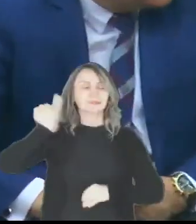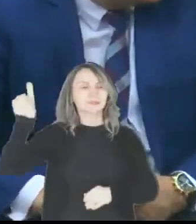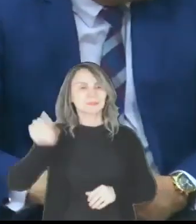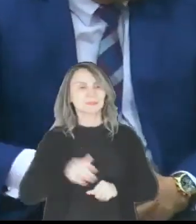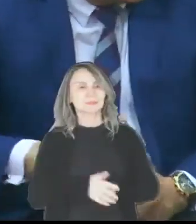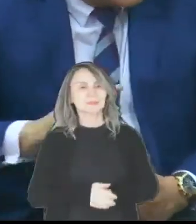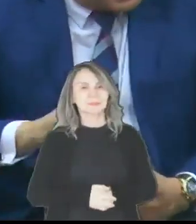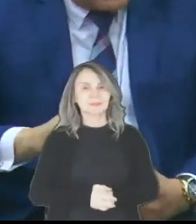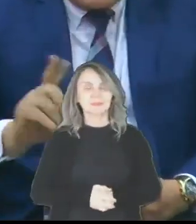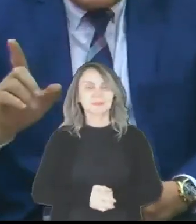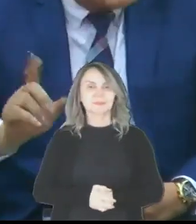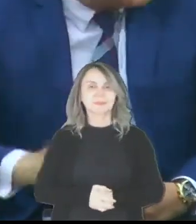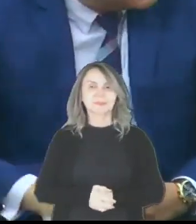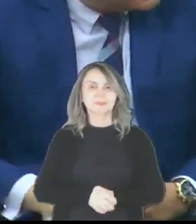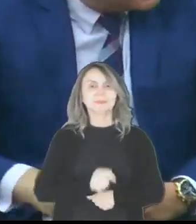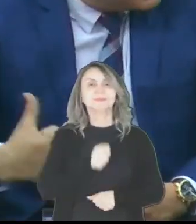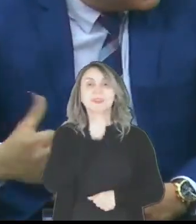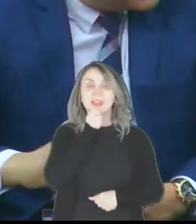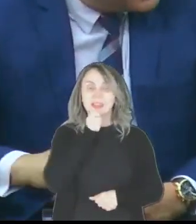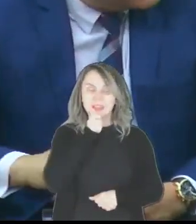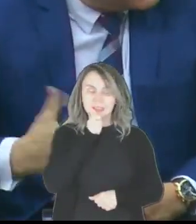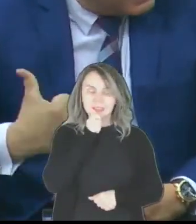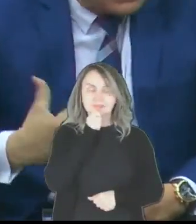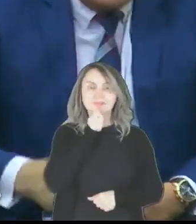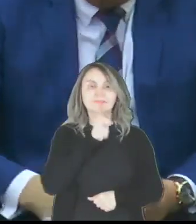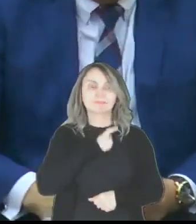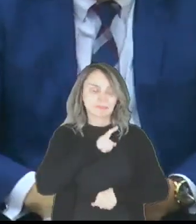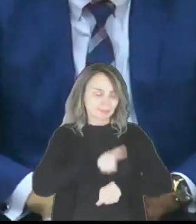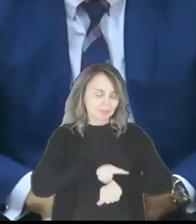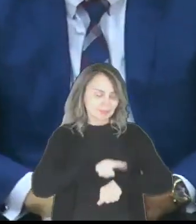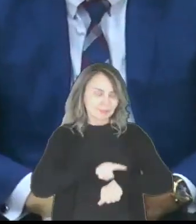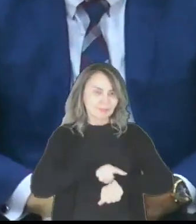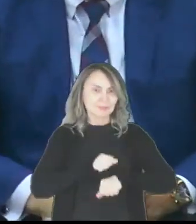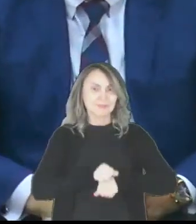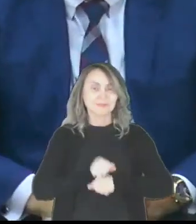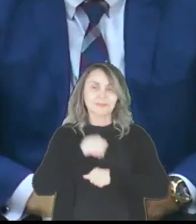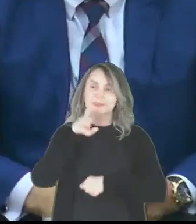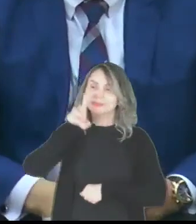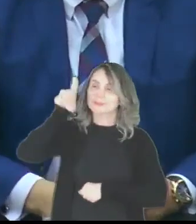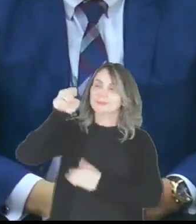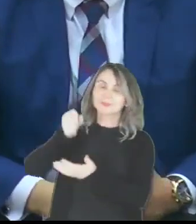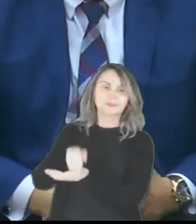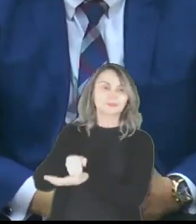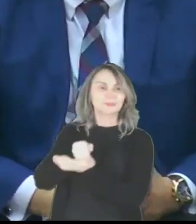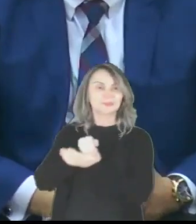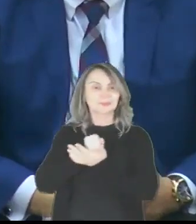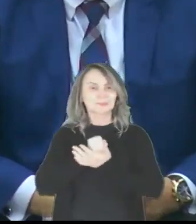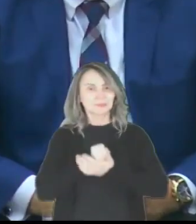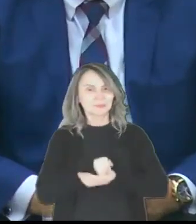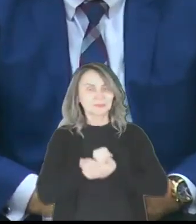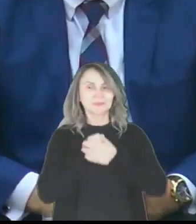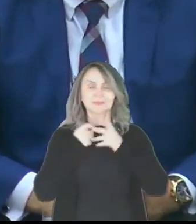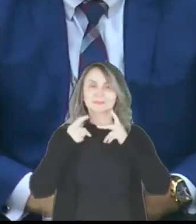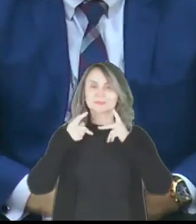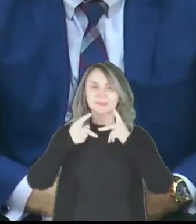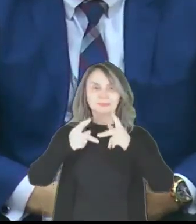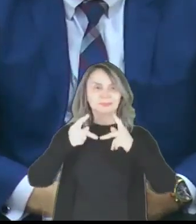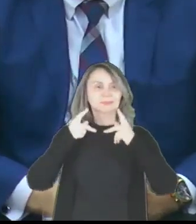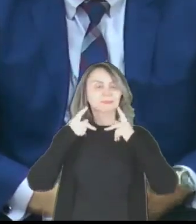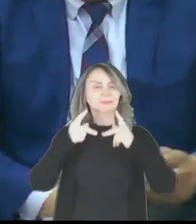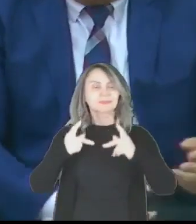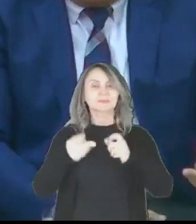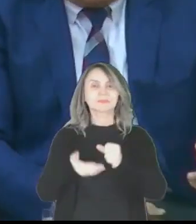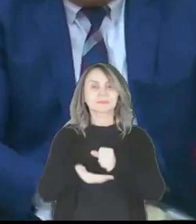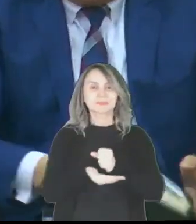Meus amados irmãos, ainda temos alguns minutos e com a ajuda de Deus eu quero trazer uma palavra baseada